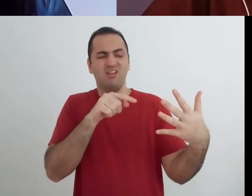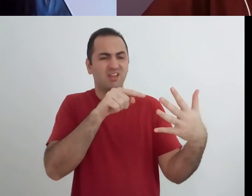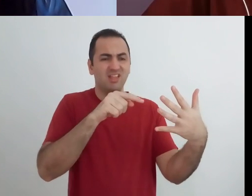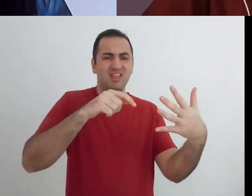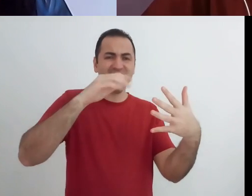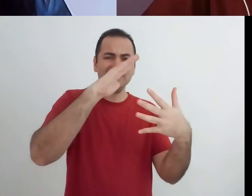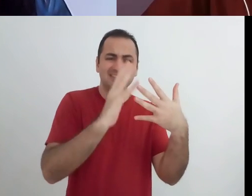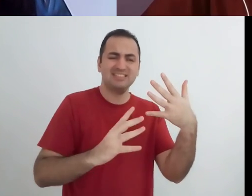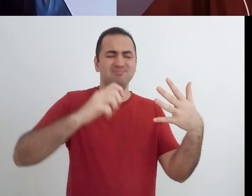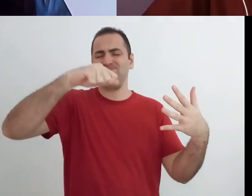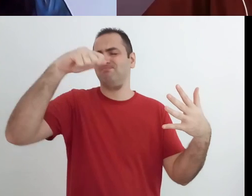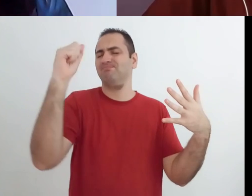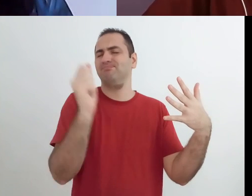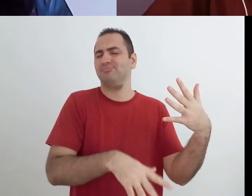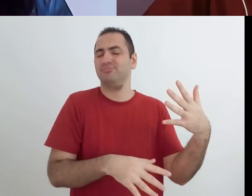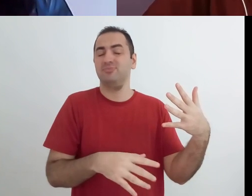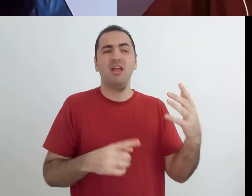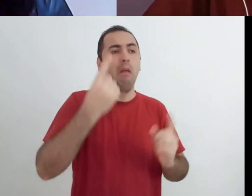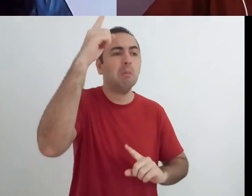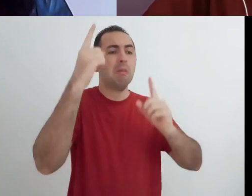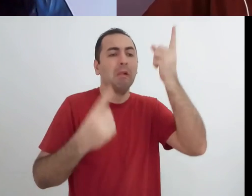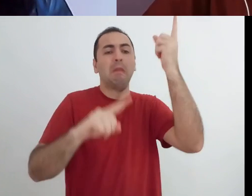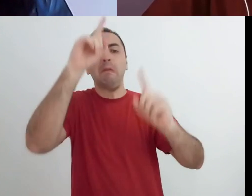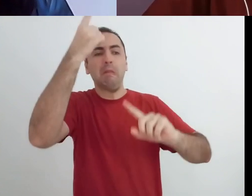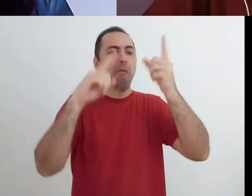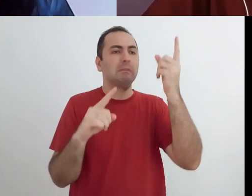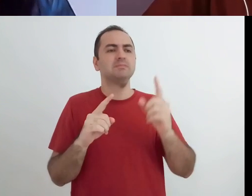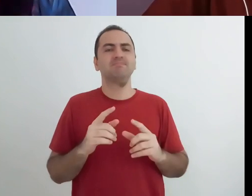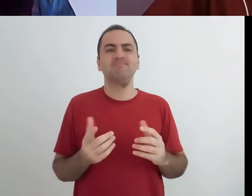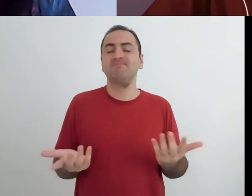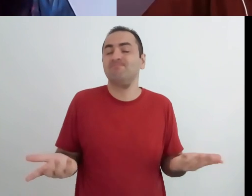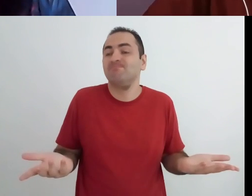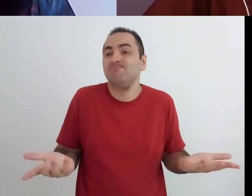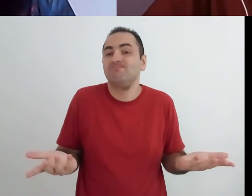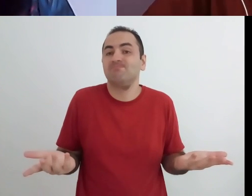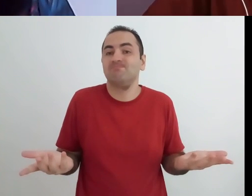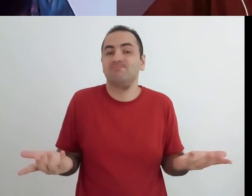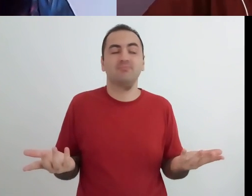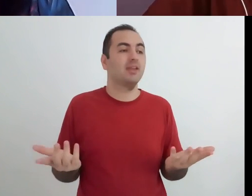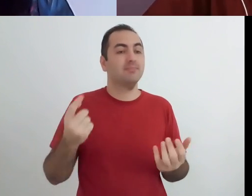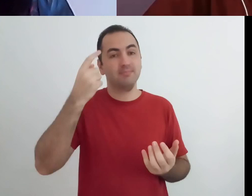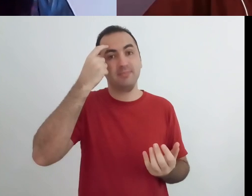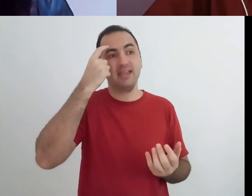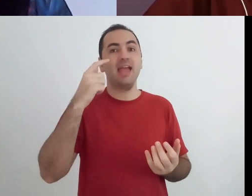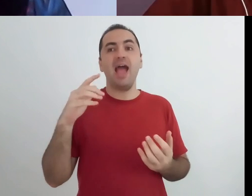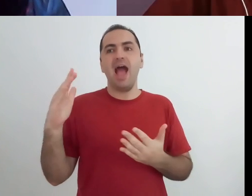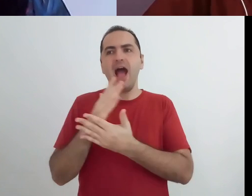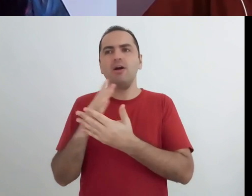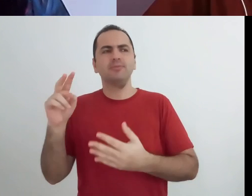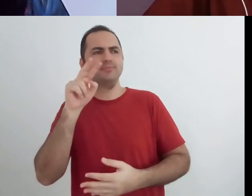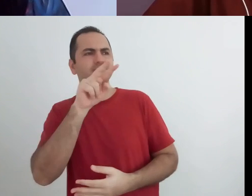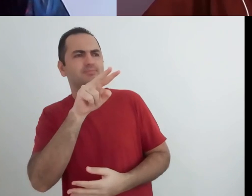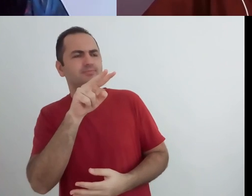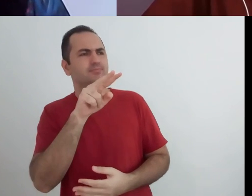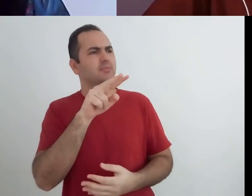língua de sinais é pobre, que são gestos, que é mímica. Tanto que é comum a gente ver as pessoas dando risada, né?